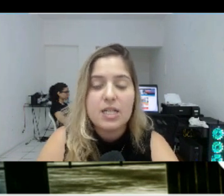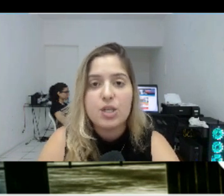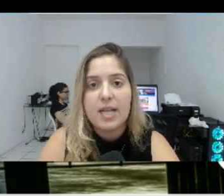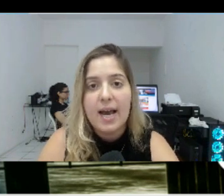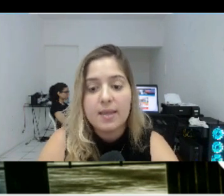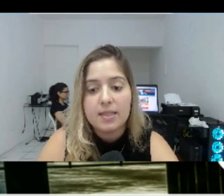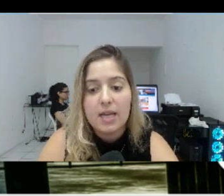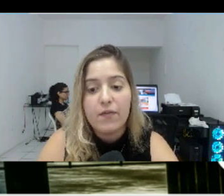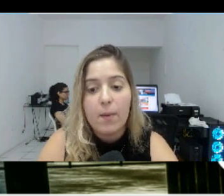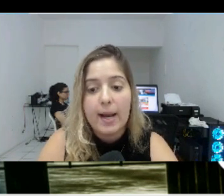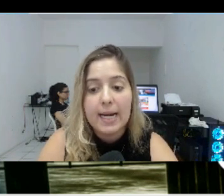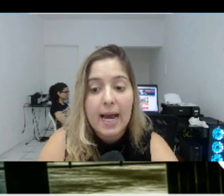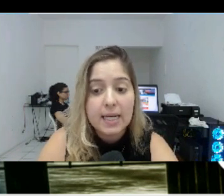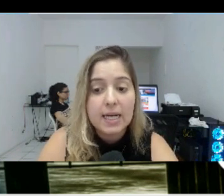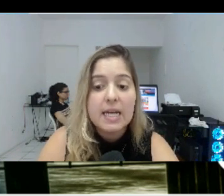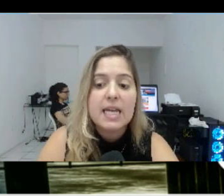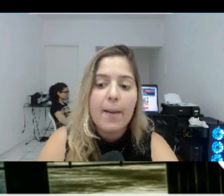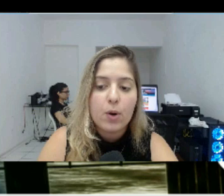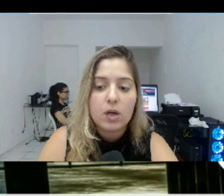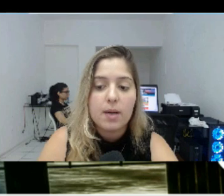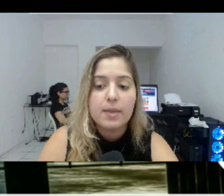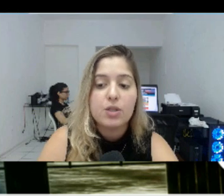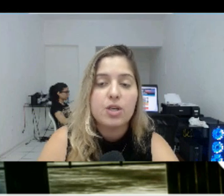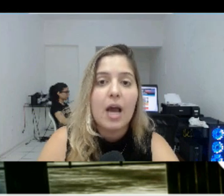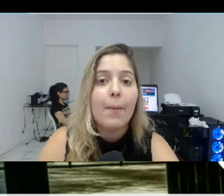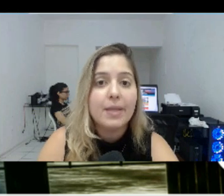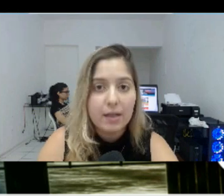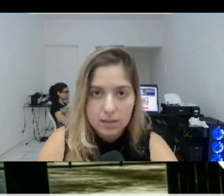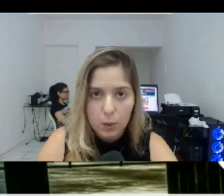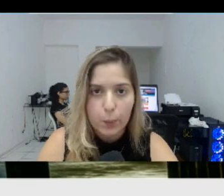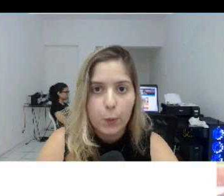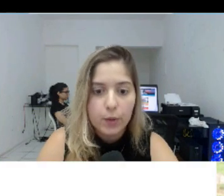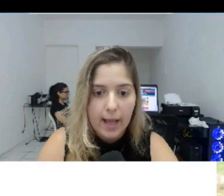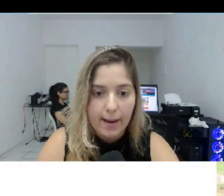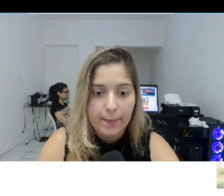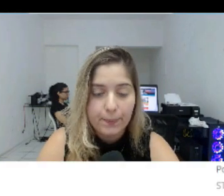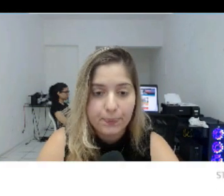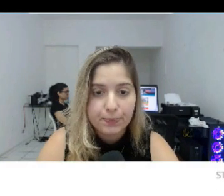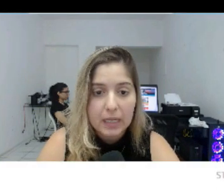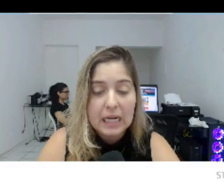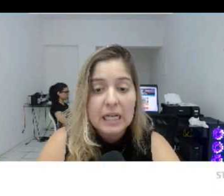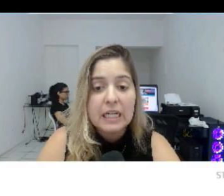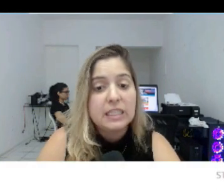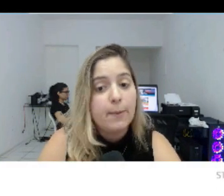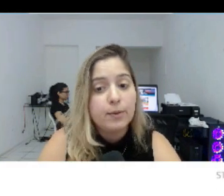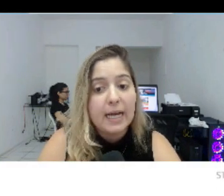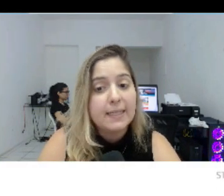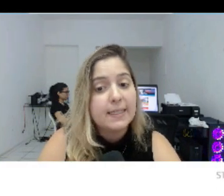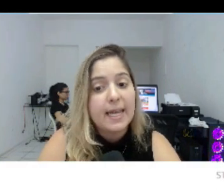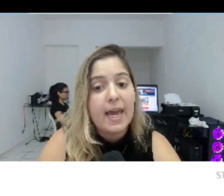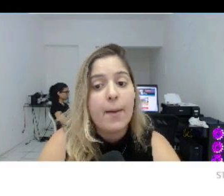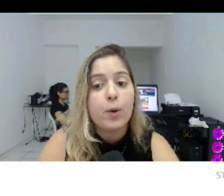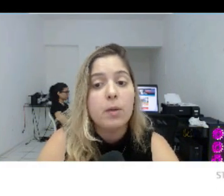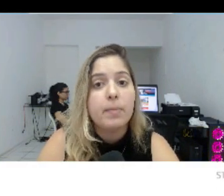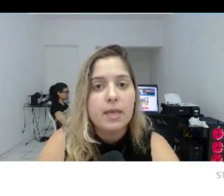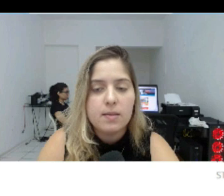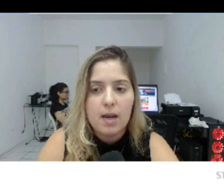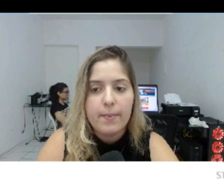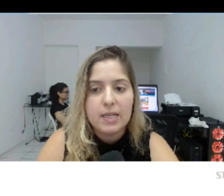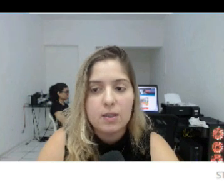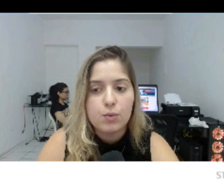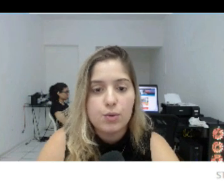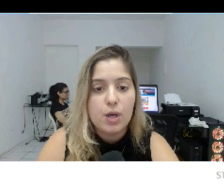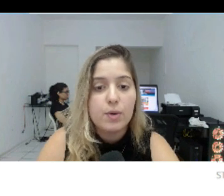devem ser destinadas à reforma agrária e a programas de habitação popular. Deputada quer